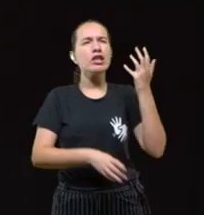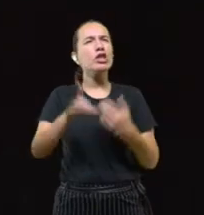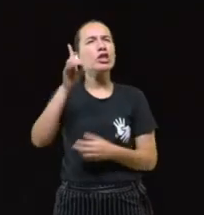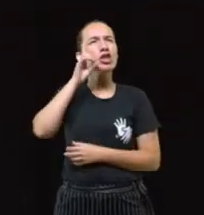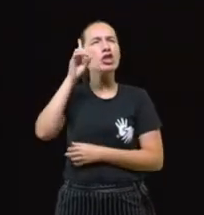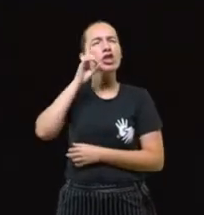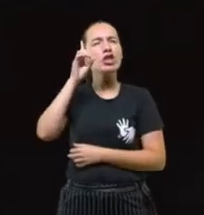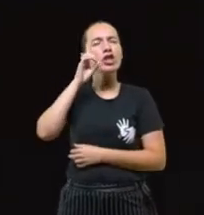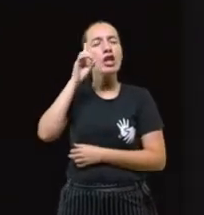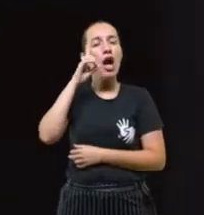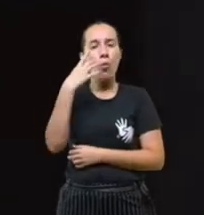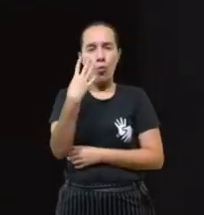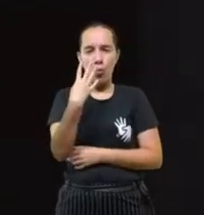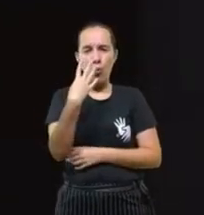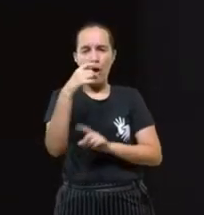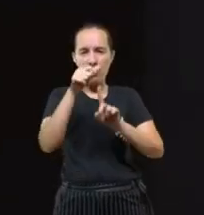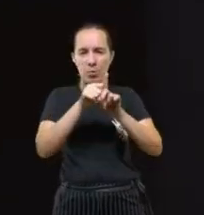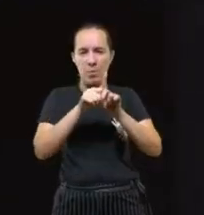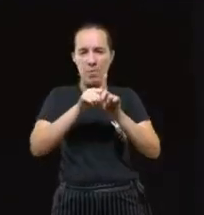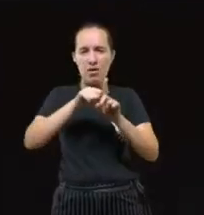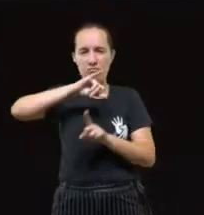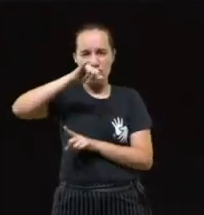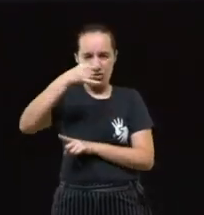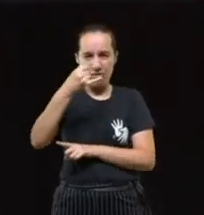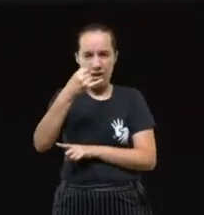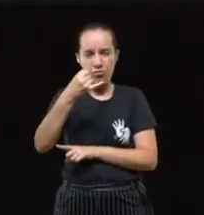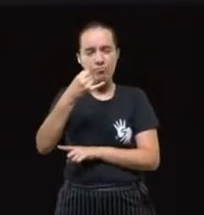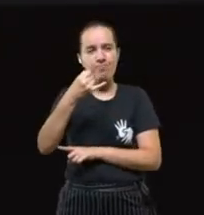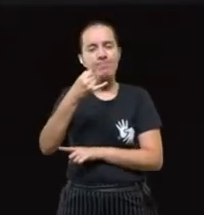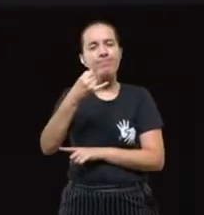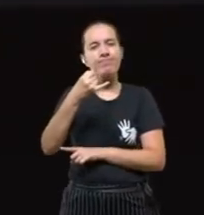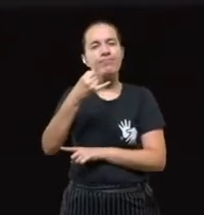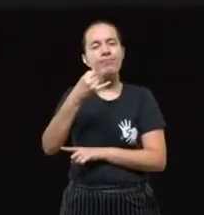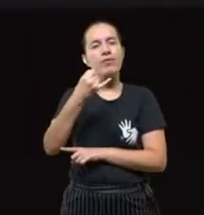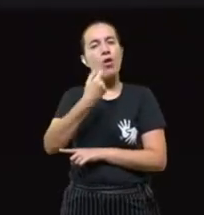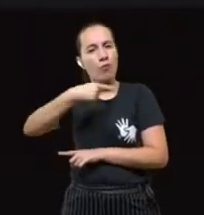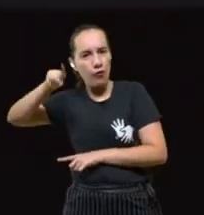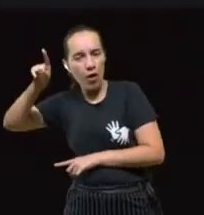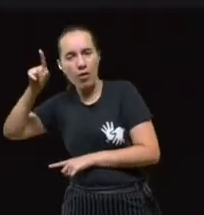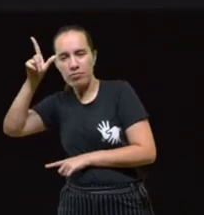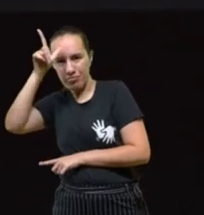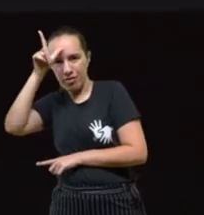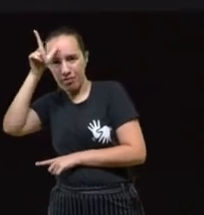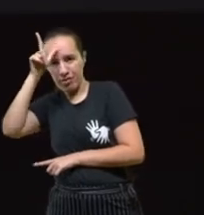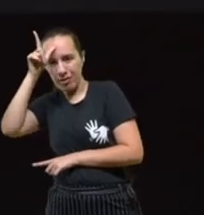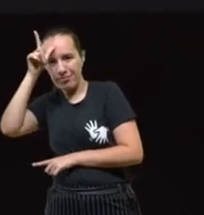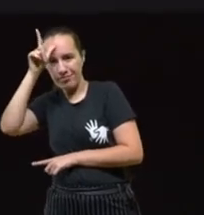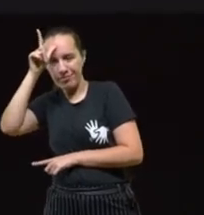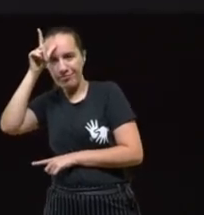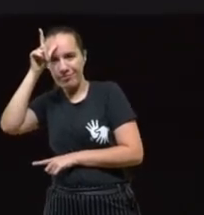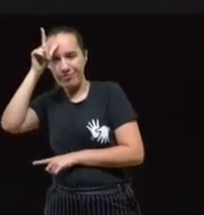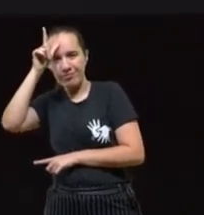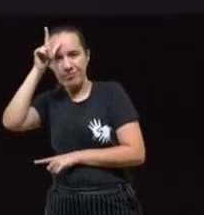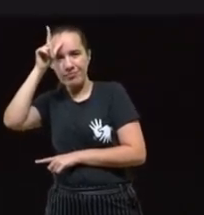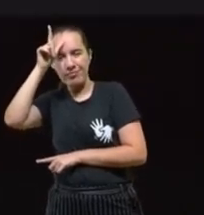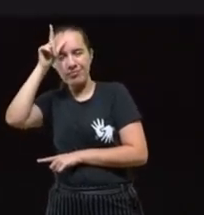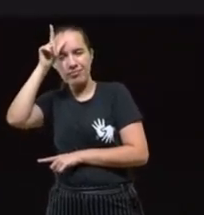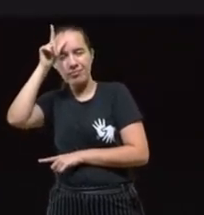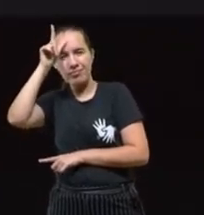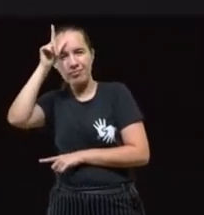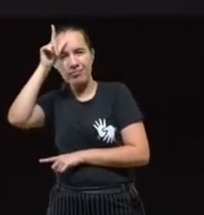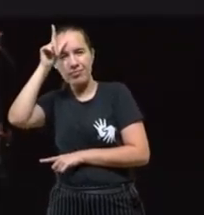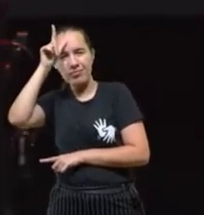dia 4 de janeiro, depois de um mês fora, e pousei e bom, eu